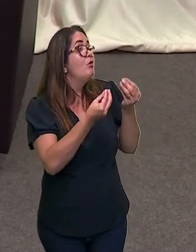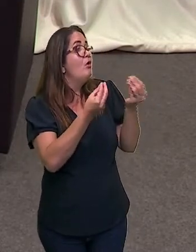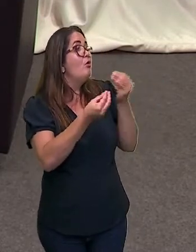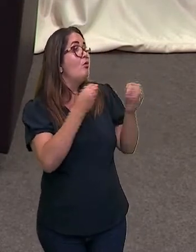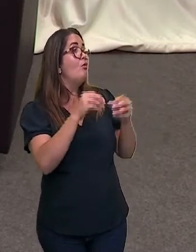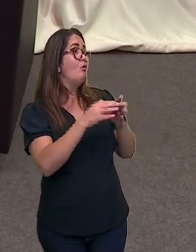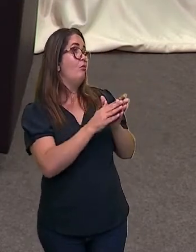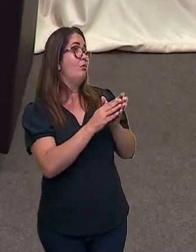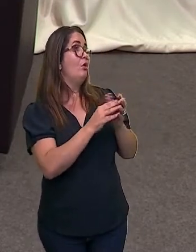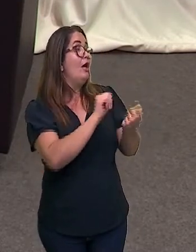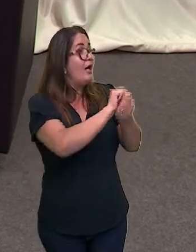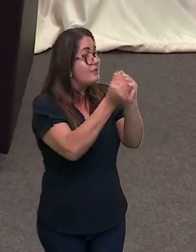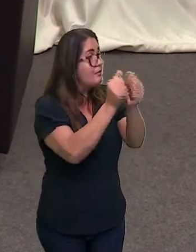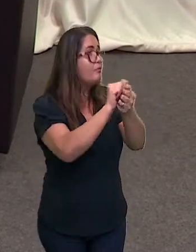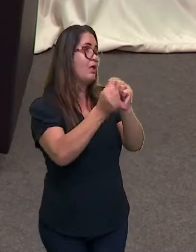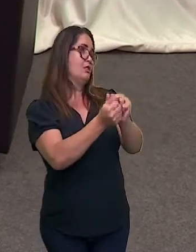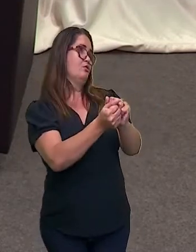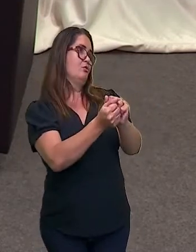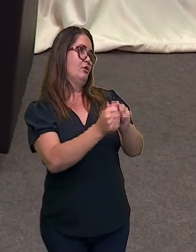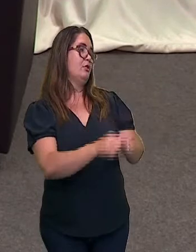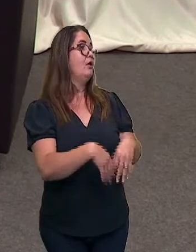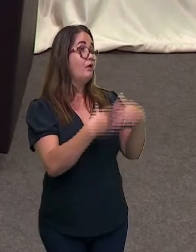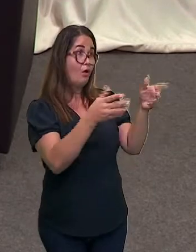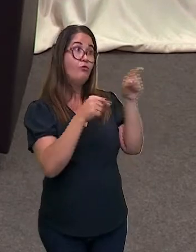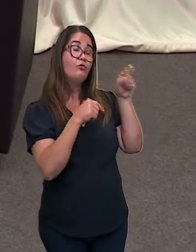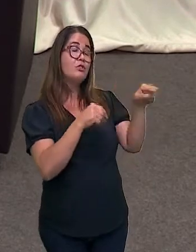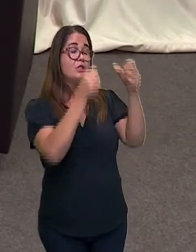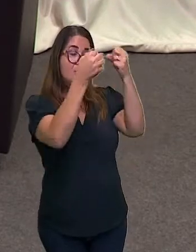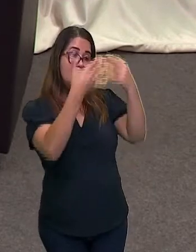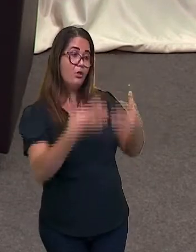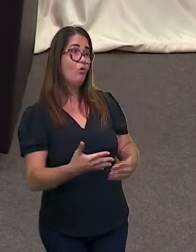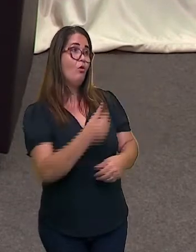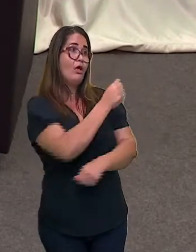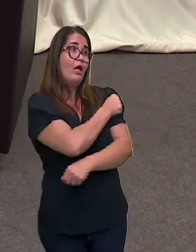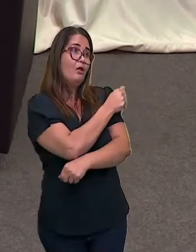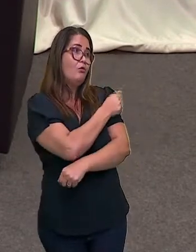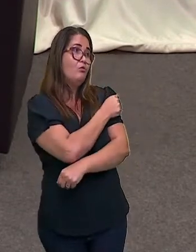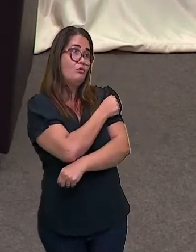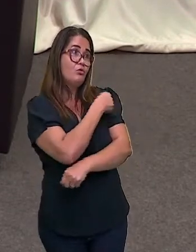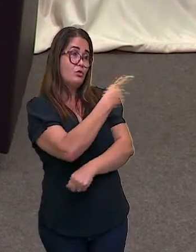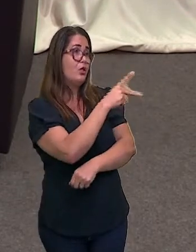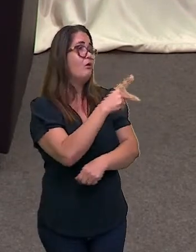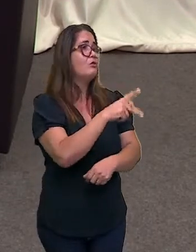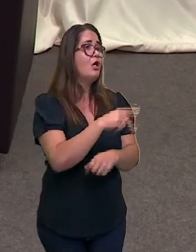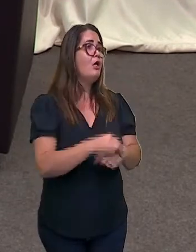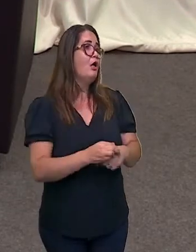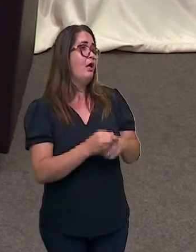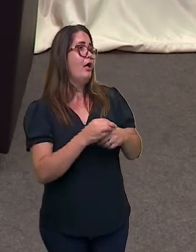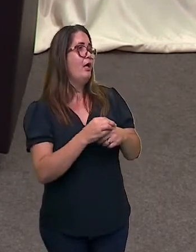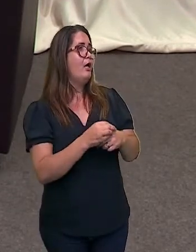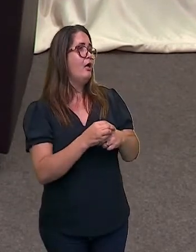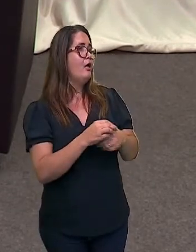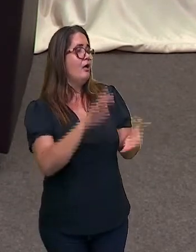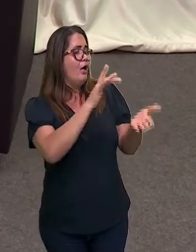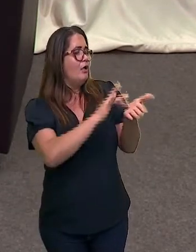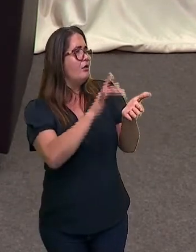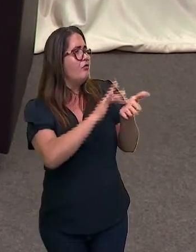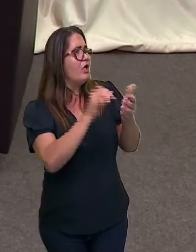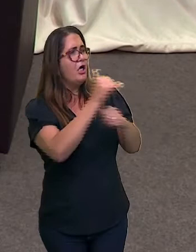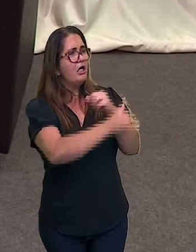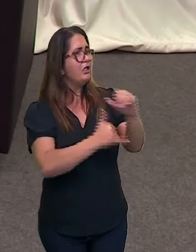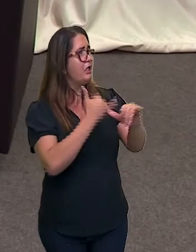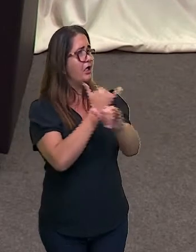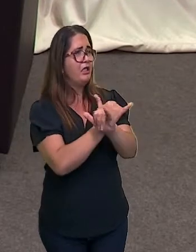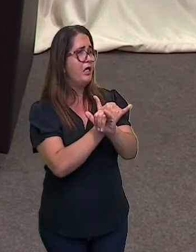alunos? Porque, como você disse, nem todos eles têm acesso à internet, por exemplo, têm acesso ao